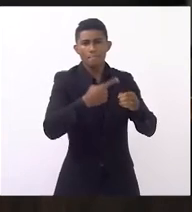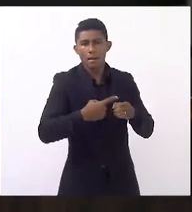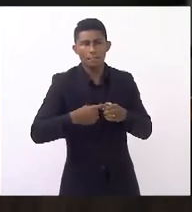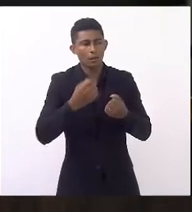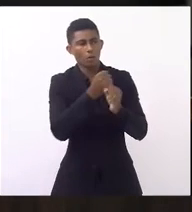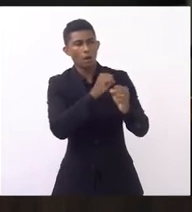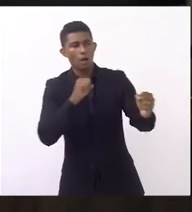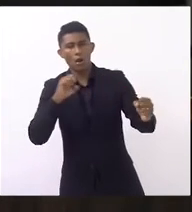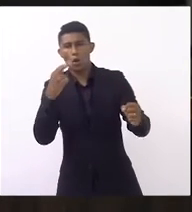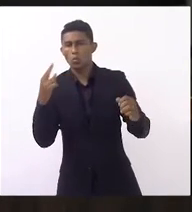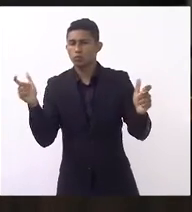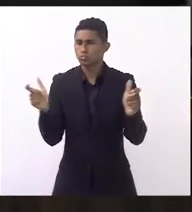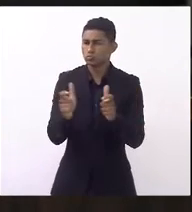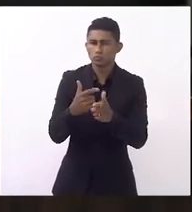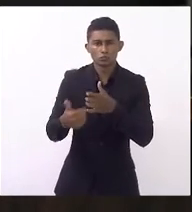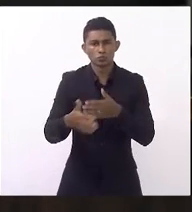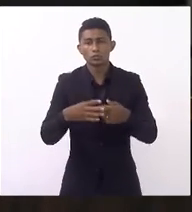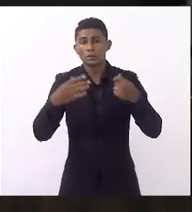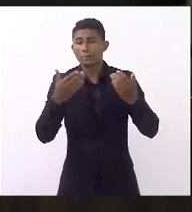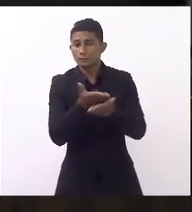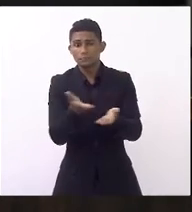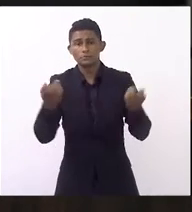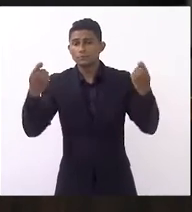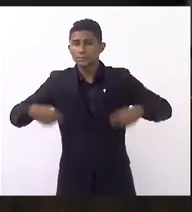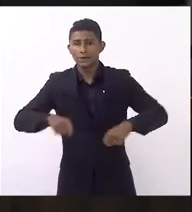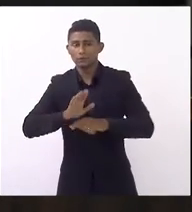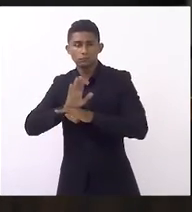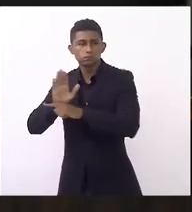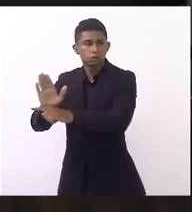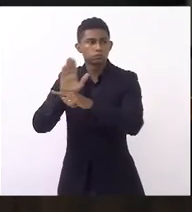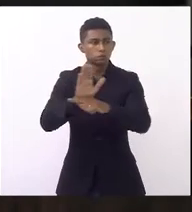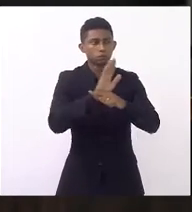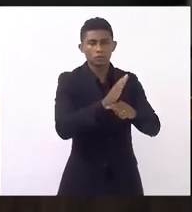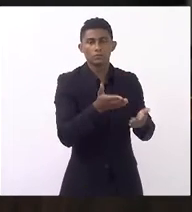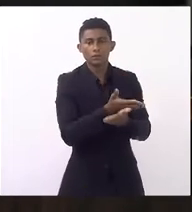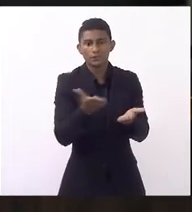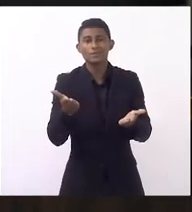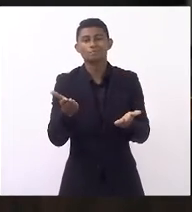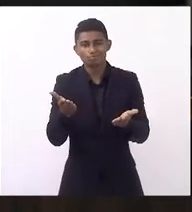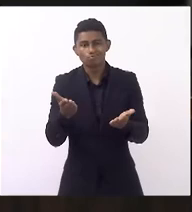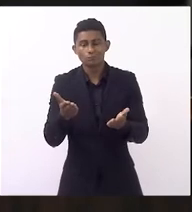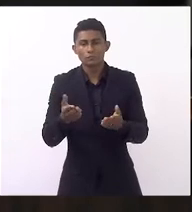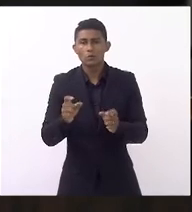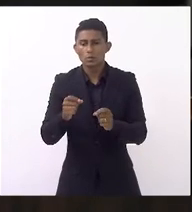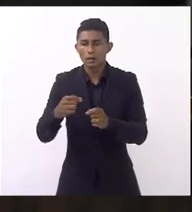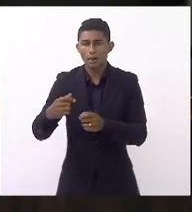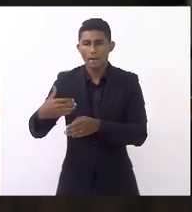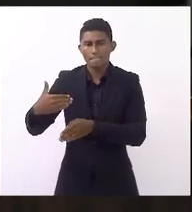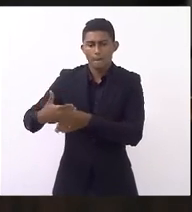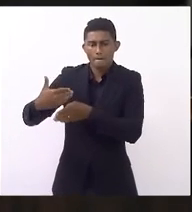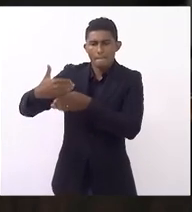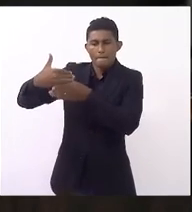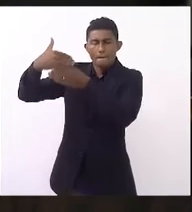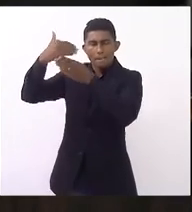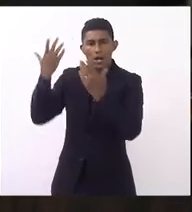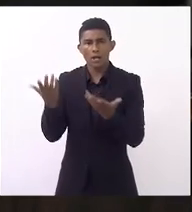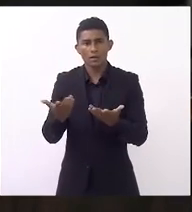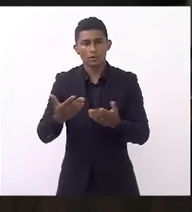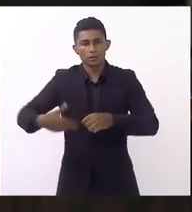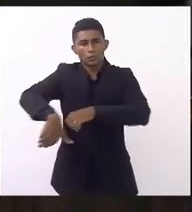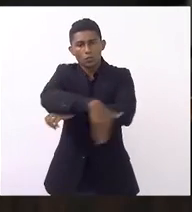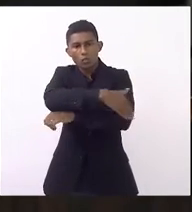precisam dessa ajuda imediata para o socorro, para a contenção de barreiras, limpeza de ruas